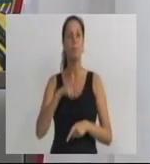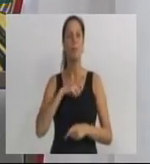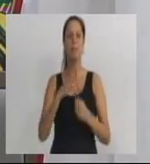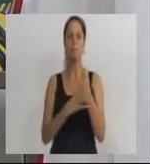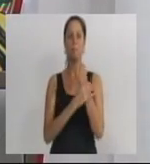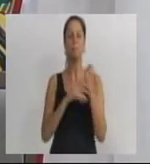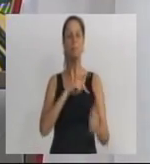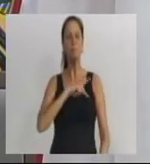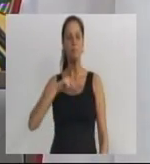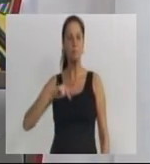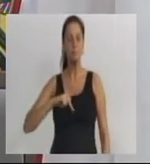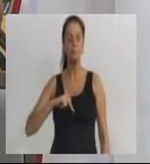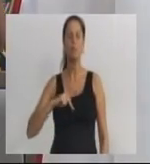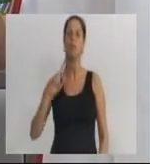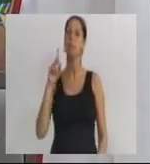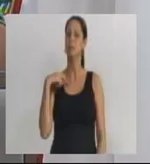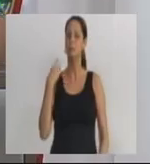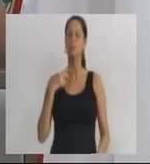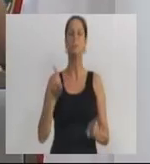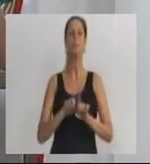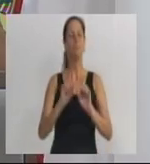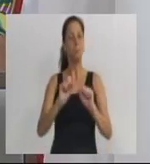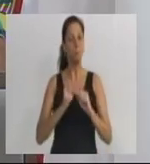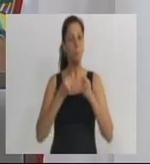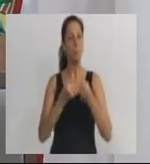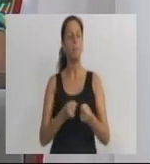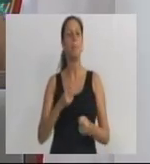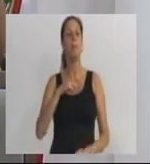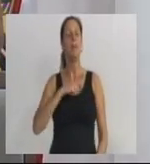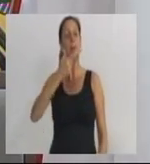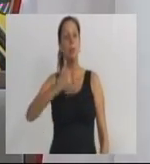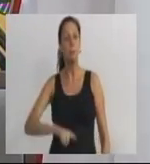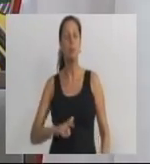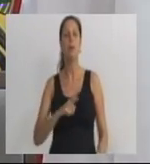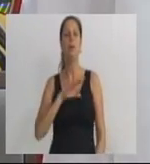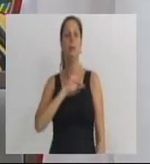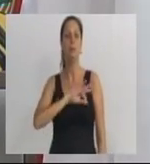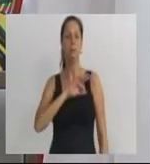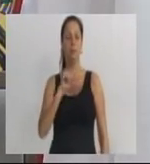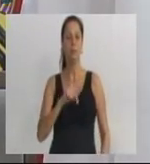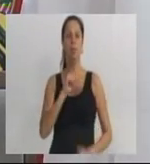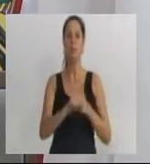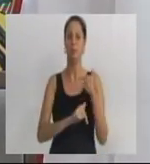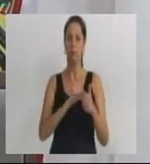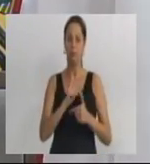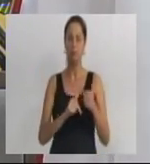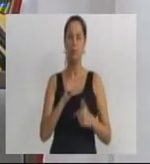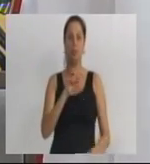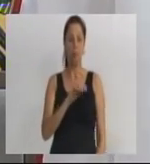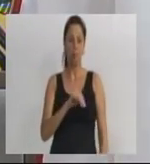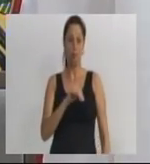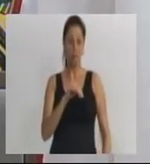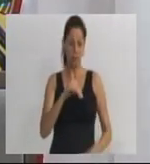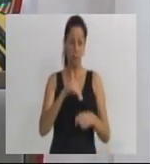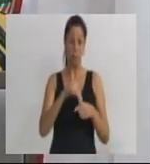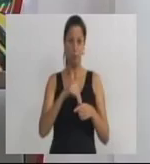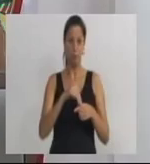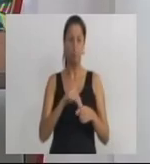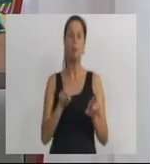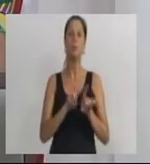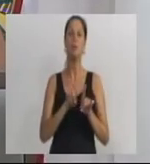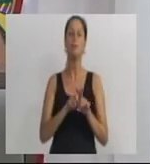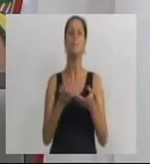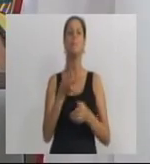Empenhe seus esforços, deputado, para realmente termos mais policiais aqui no nosso município. Mas também quero falar do bairro do Tribés, senhores